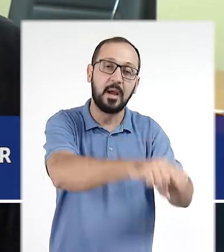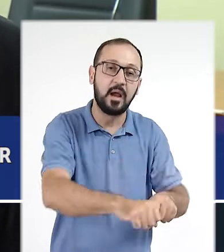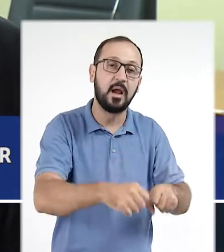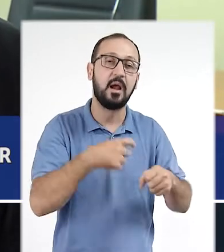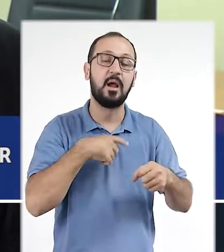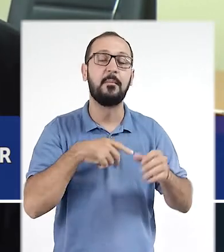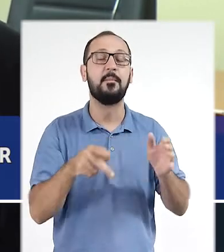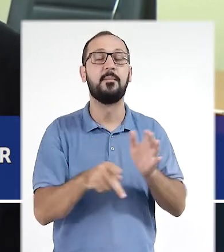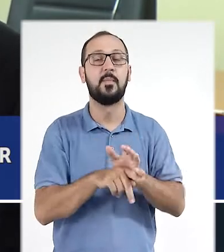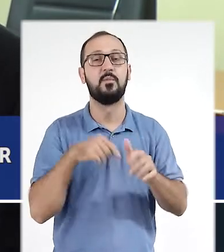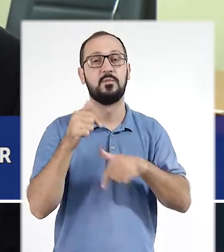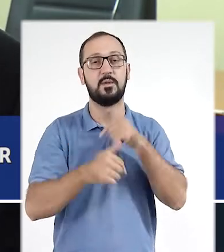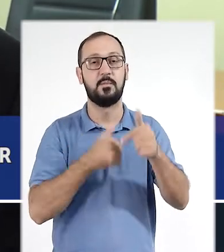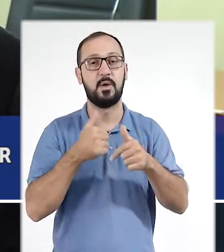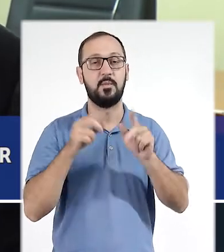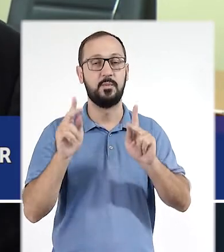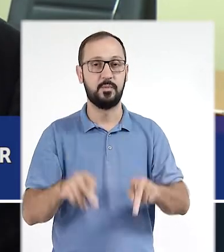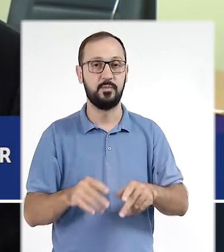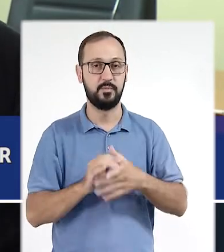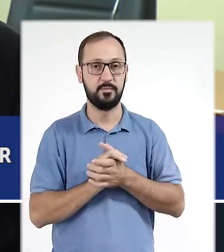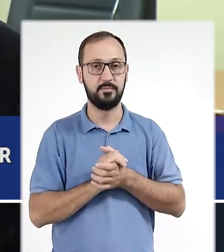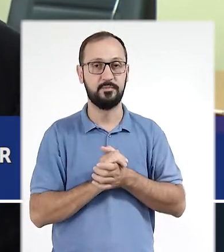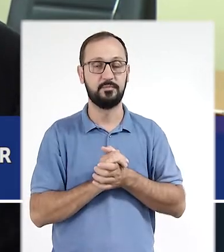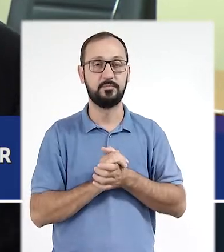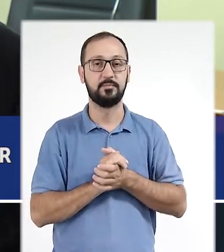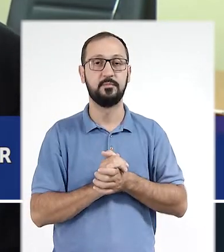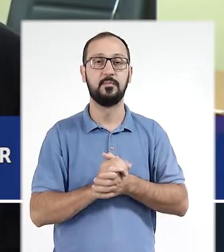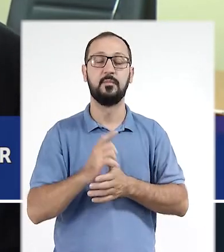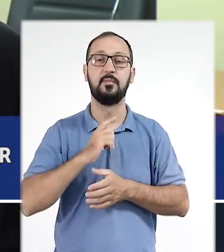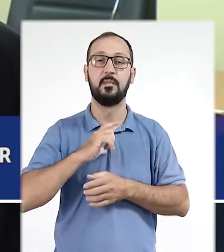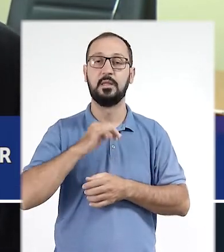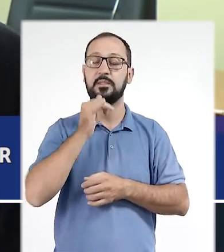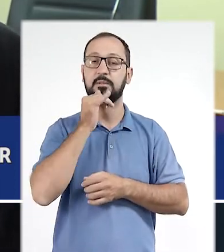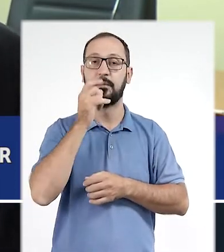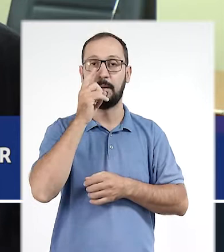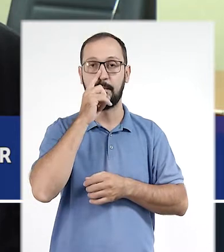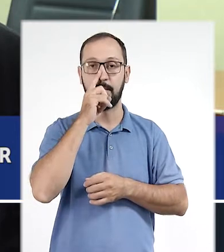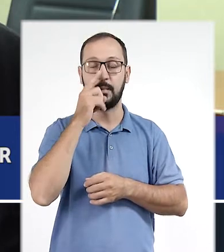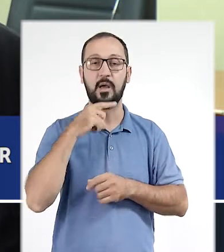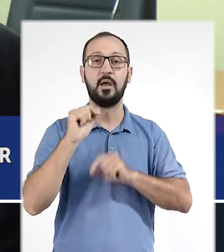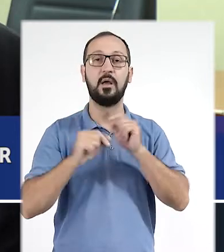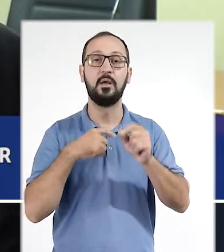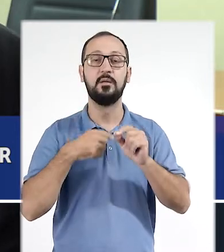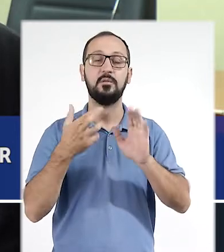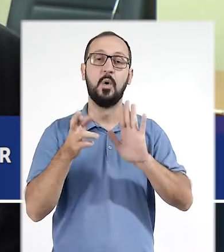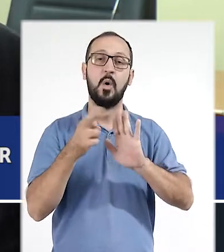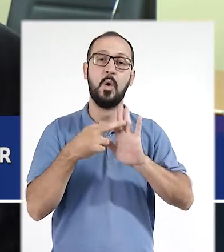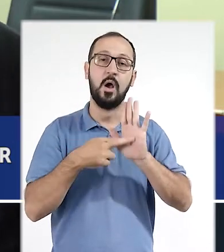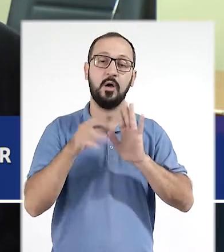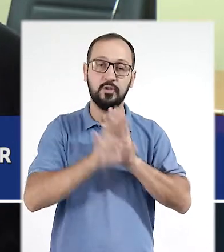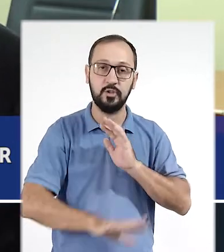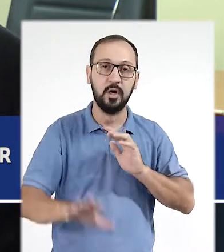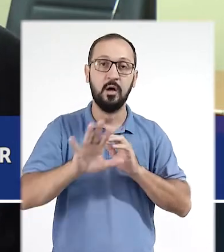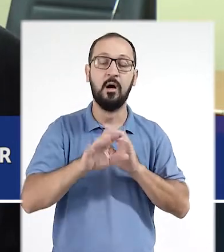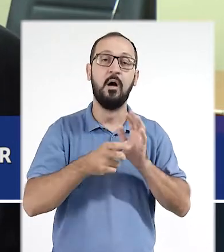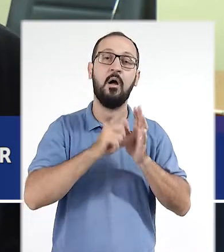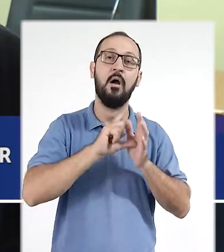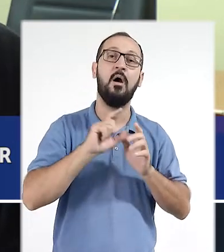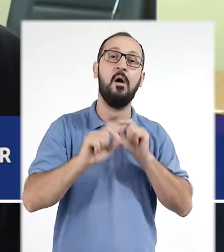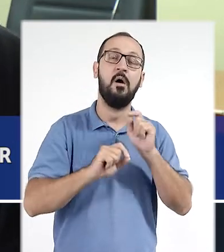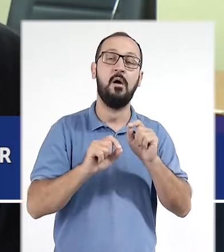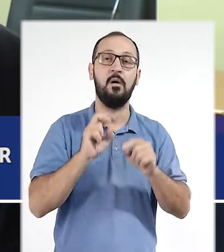adotá-los, ao procedimento do serviço público. E quando você tem as mães, por exemplo, vão por esse lado do regramento,